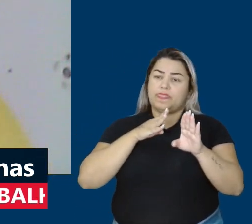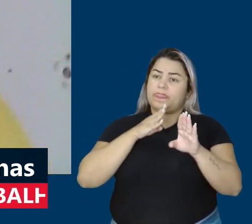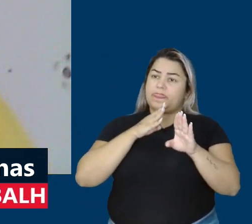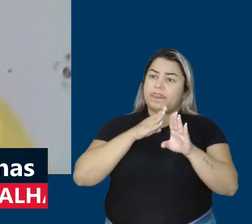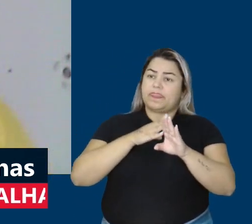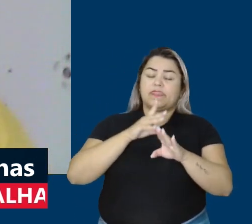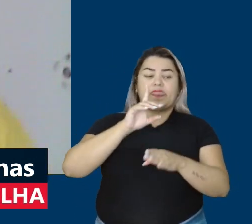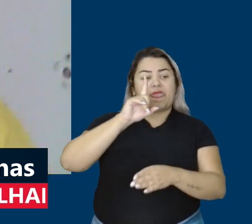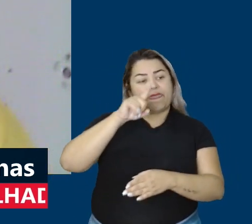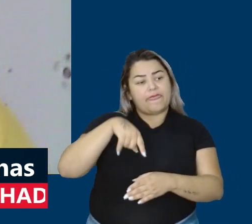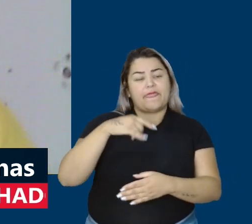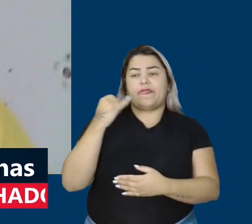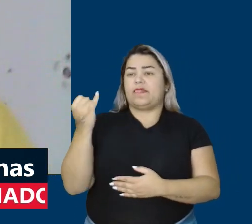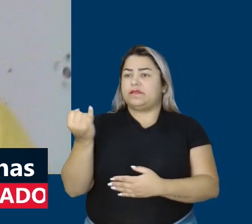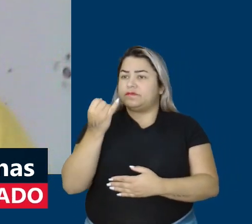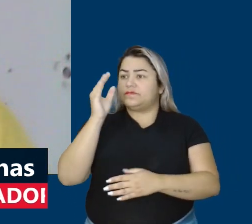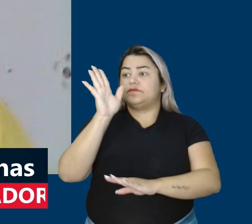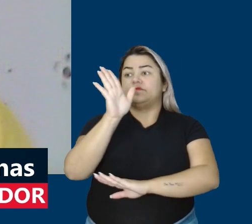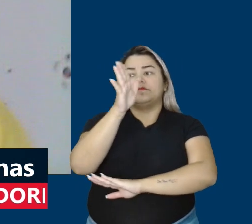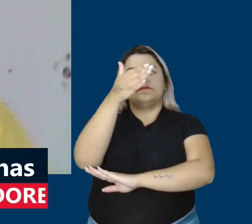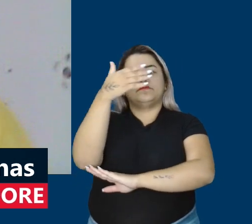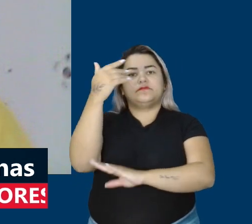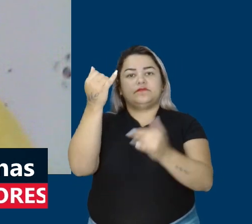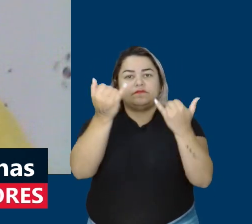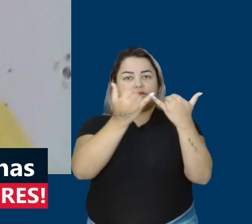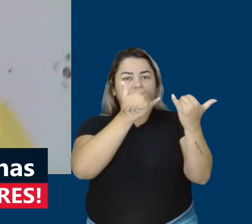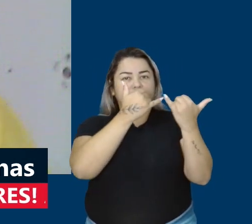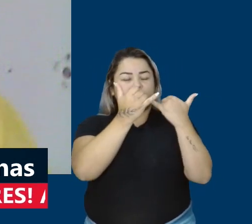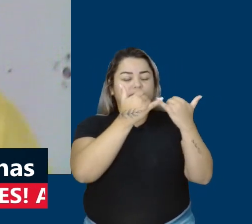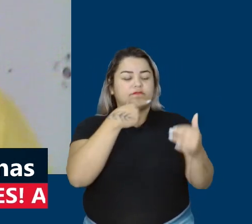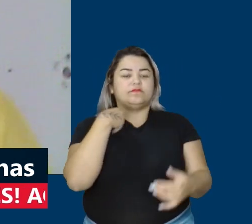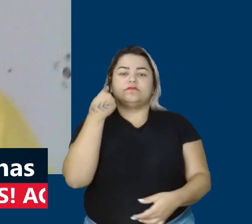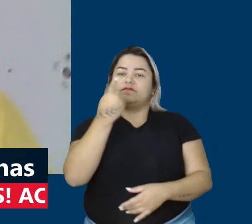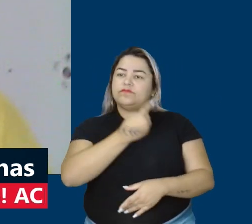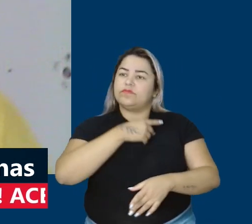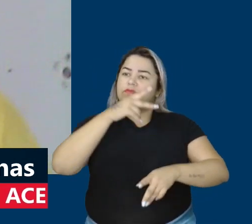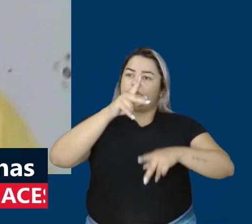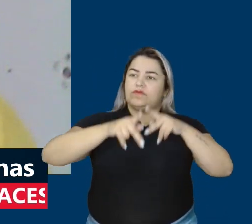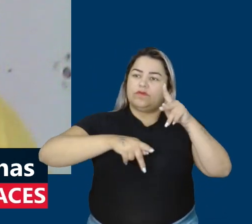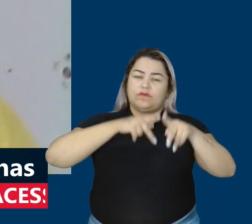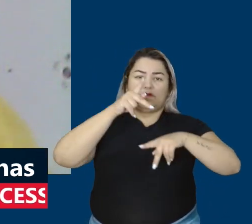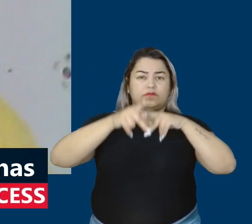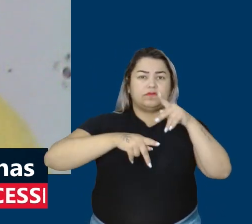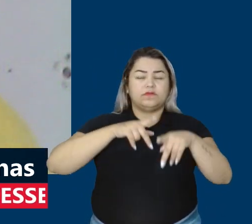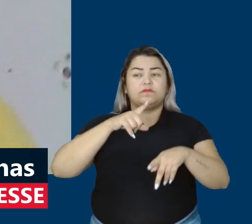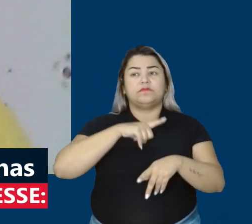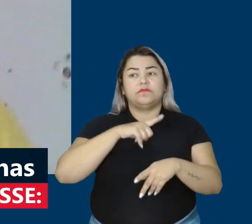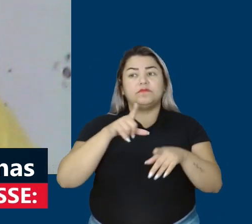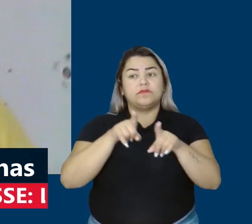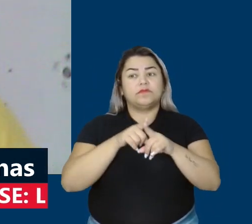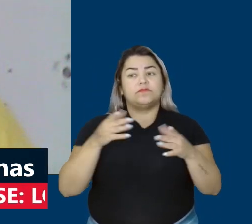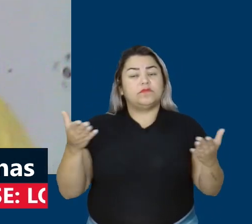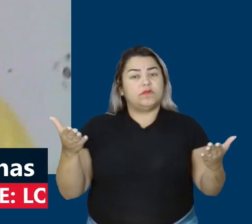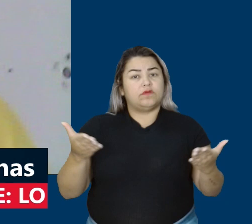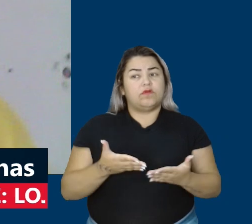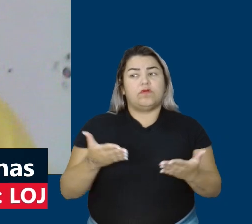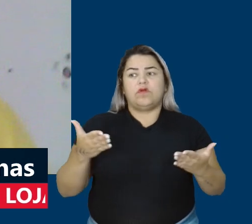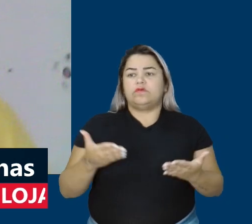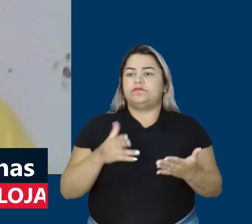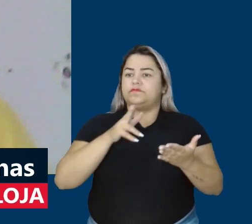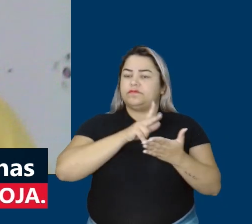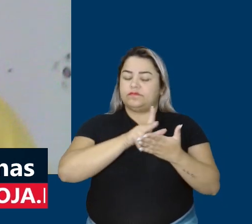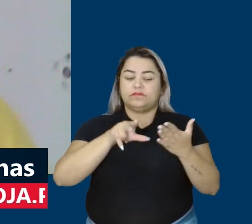e é a principal bandeira de luta histórica do nosso povo, porque ele hoje assume